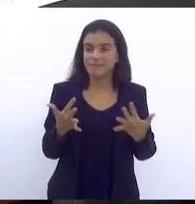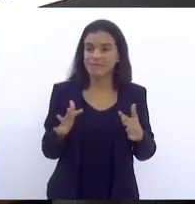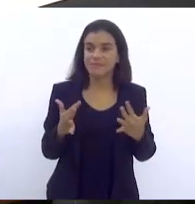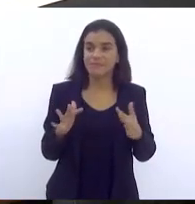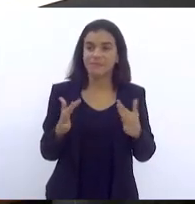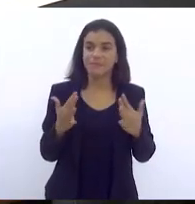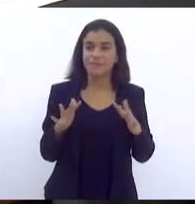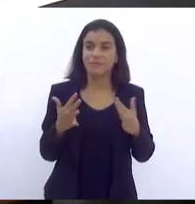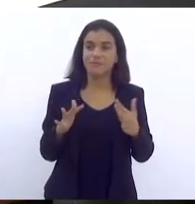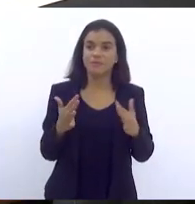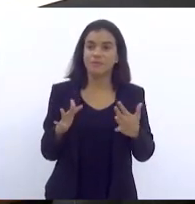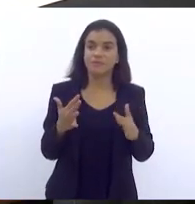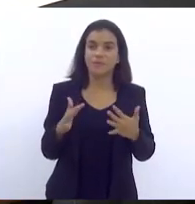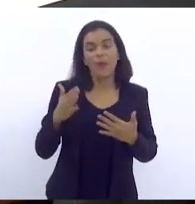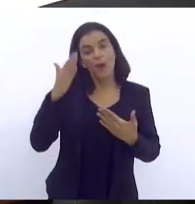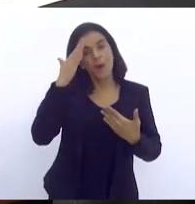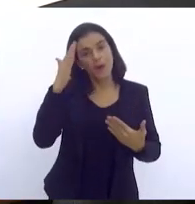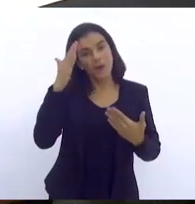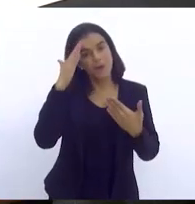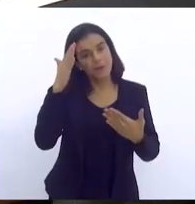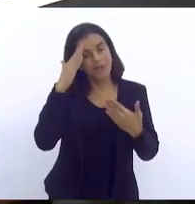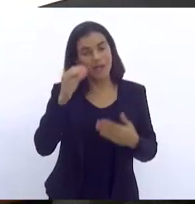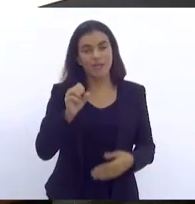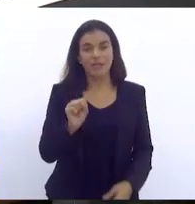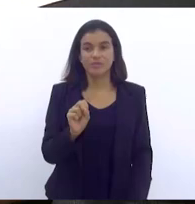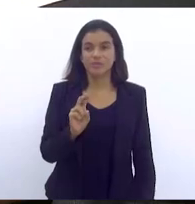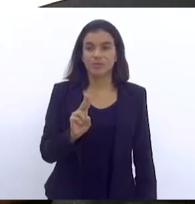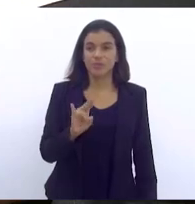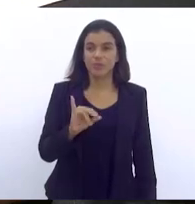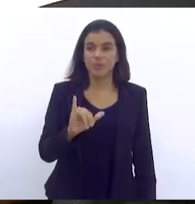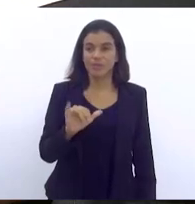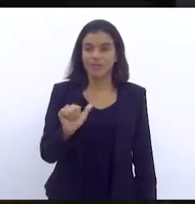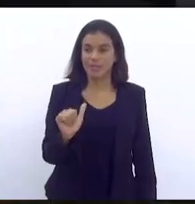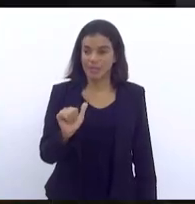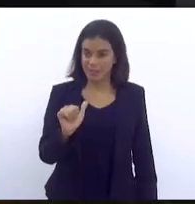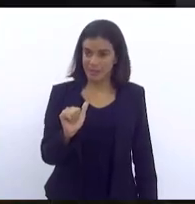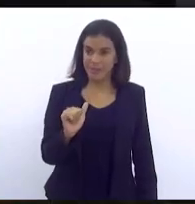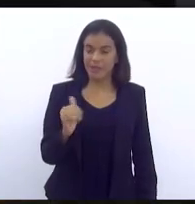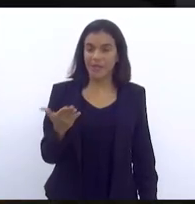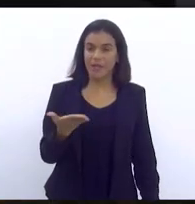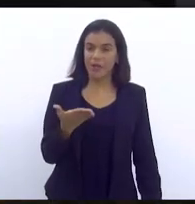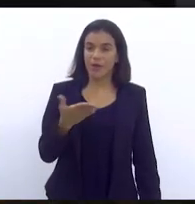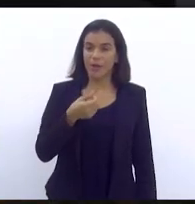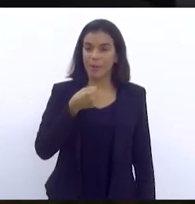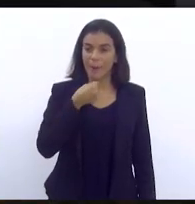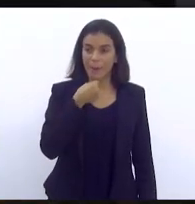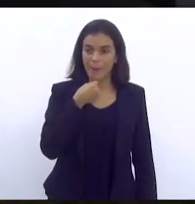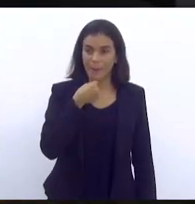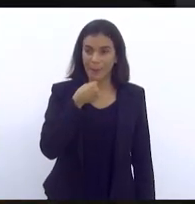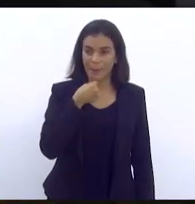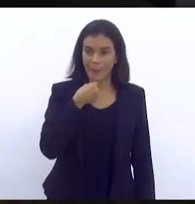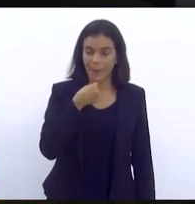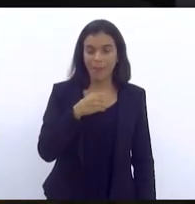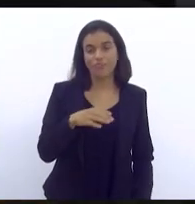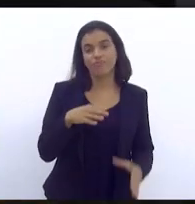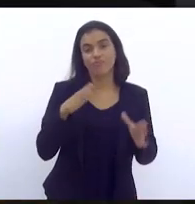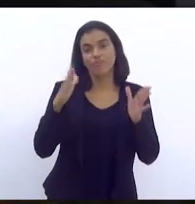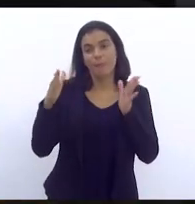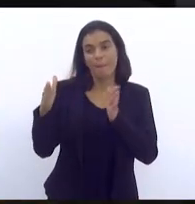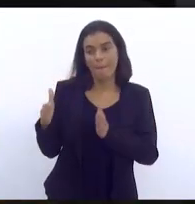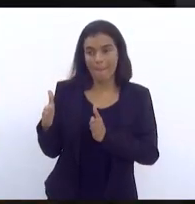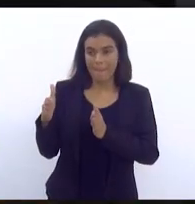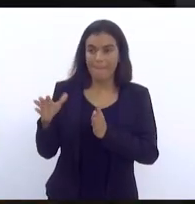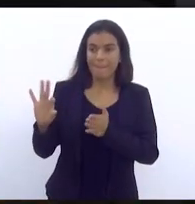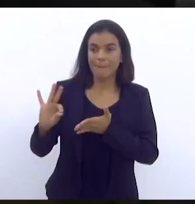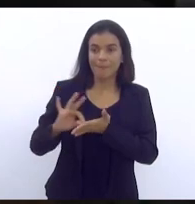Obrigada Muitíssimo obrigada Suá Eh agora passo ao próximo bloco de oradores inscritos